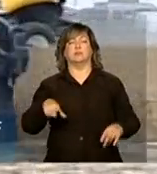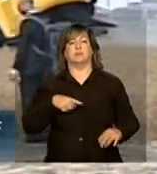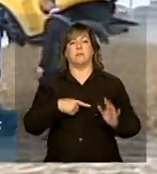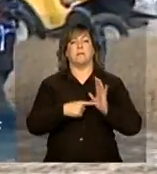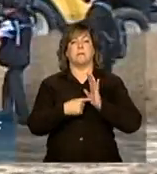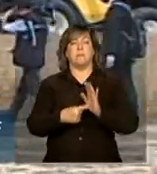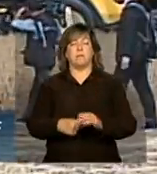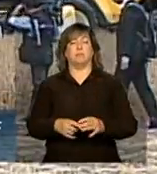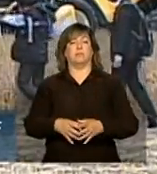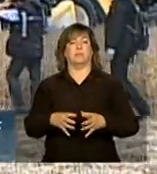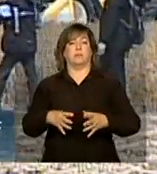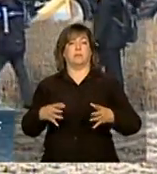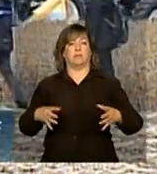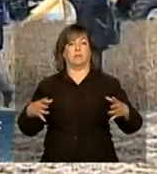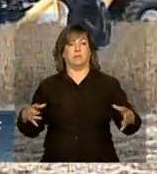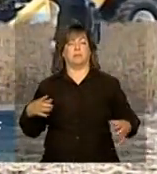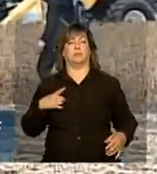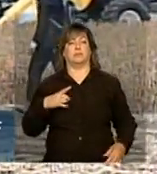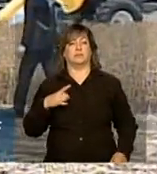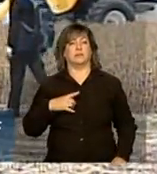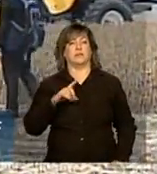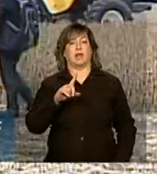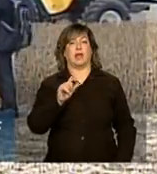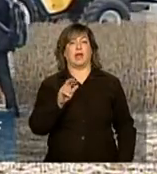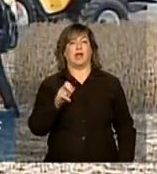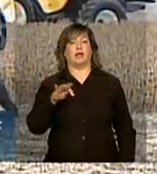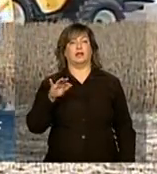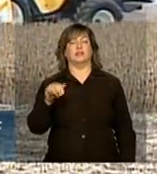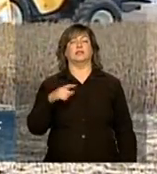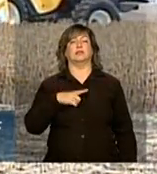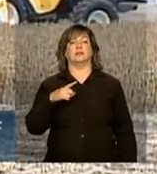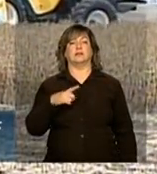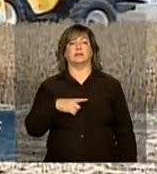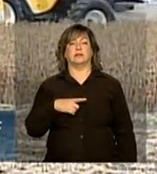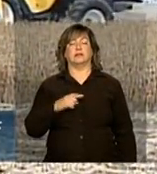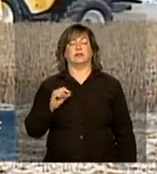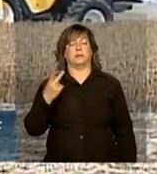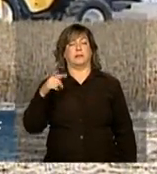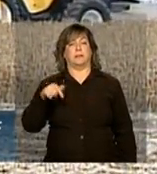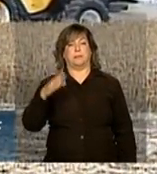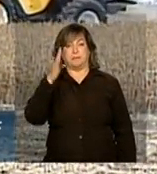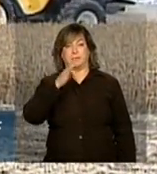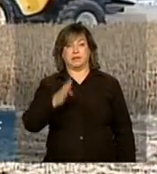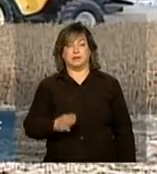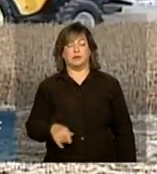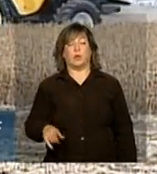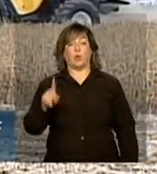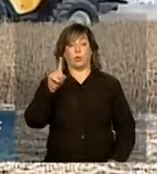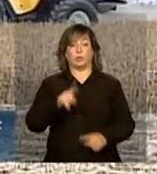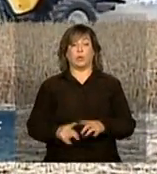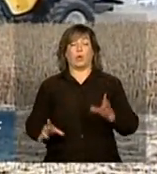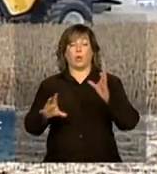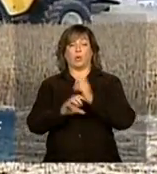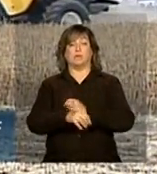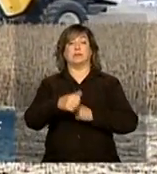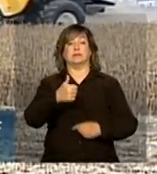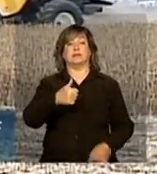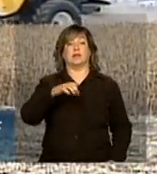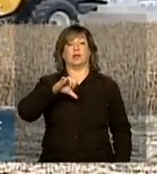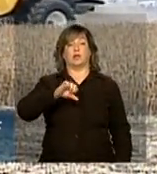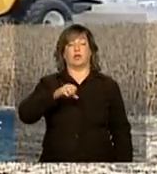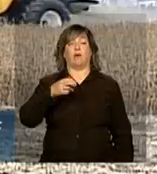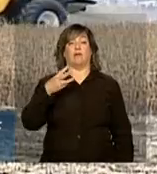crescimento e devem garantir uma produção recorde ao Brasil e do total de 193